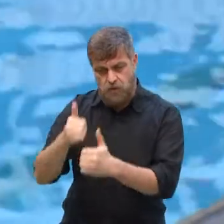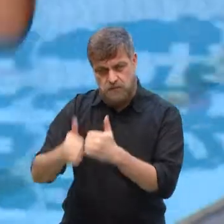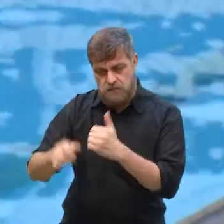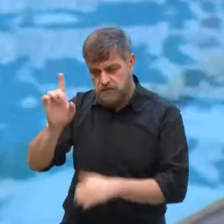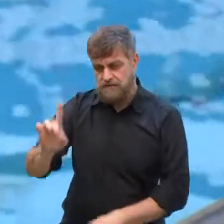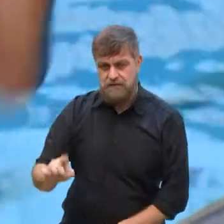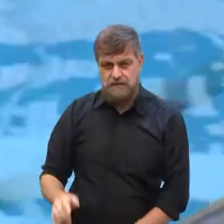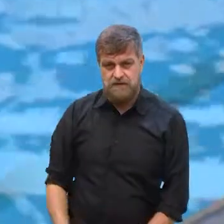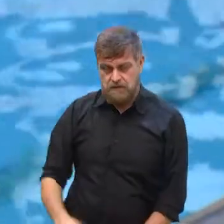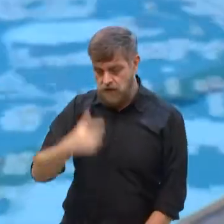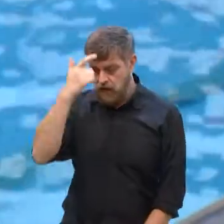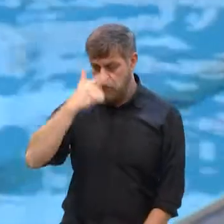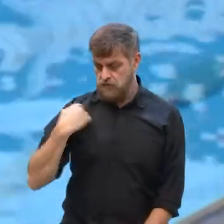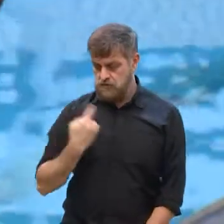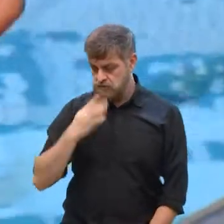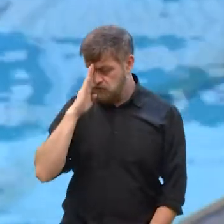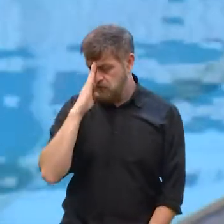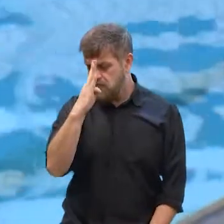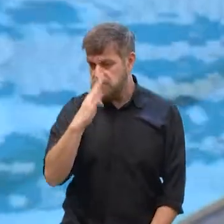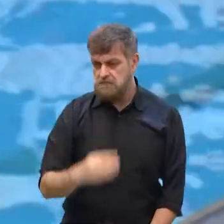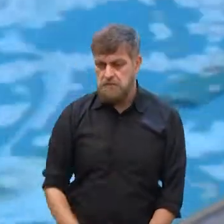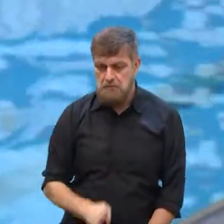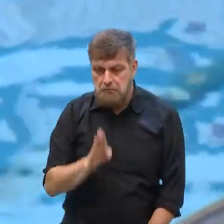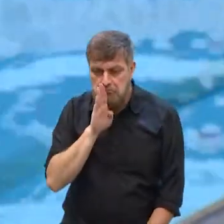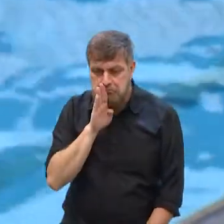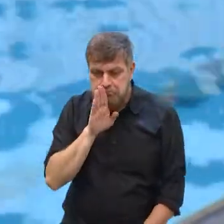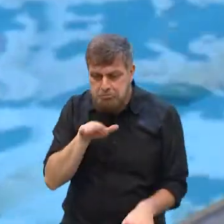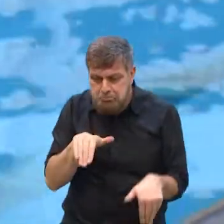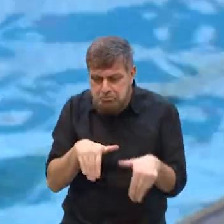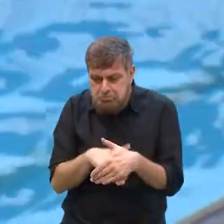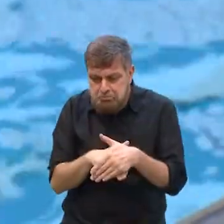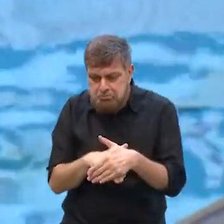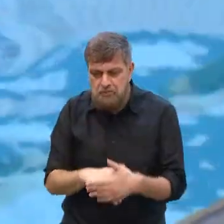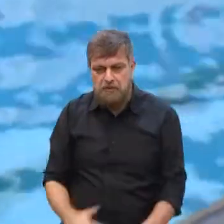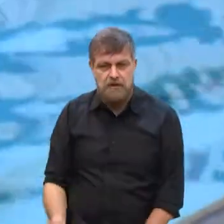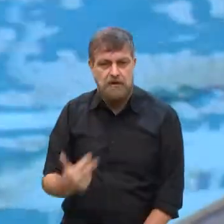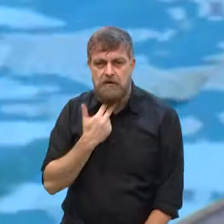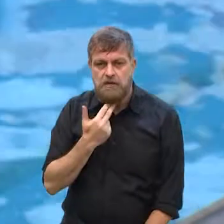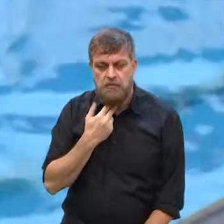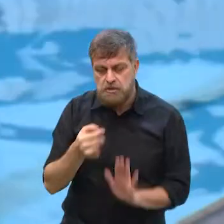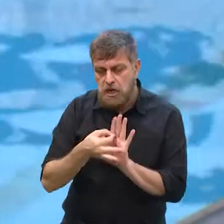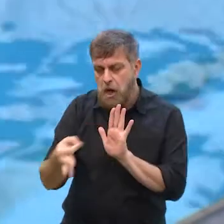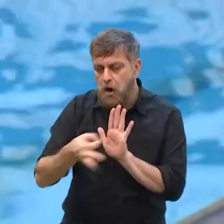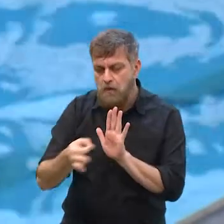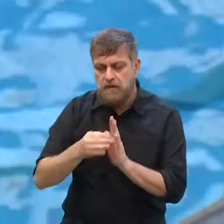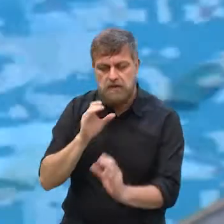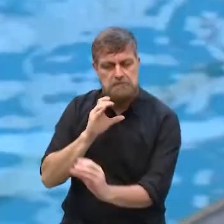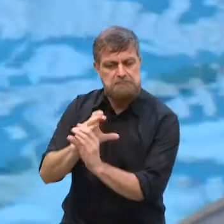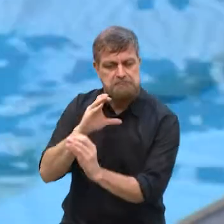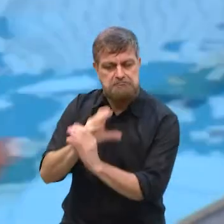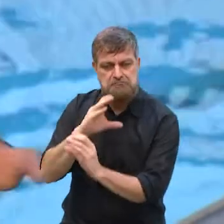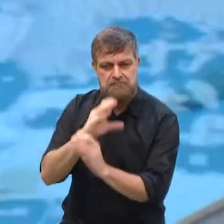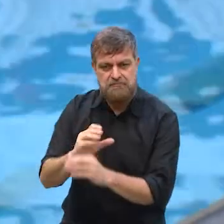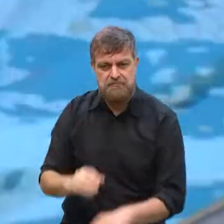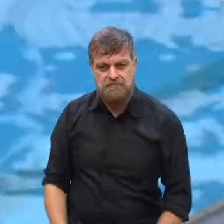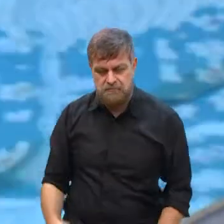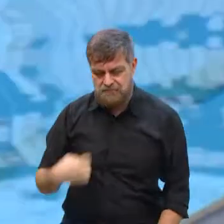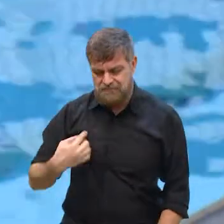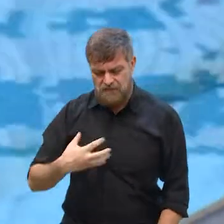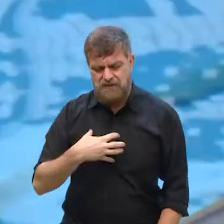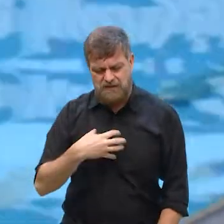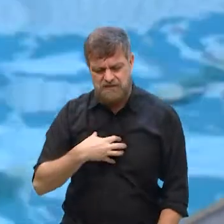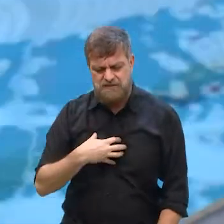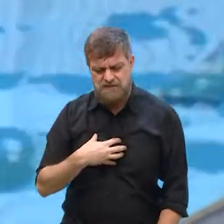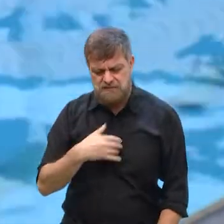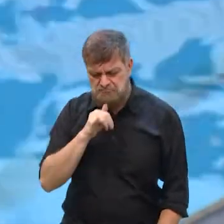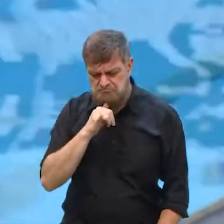os artistas, né, os atletas não são consultados e tem a nossa opinião aí, né? Então assim, o atleta fica um pouco chateado